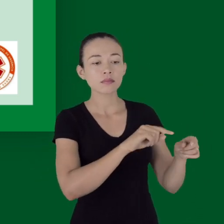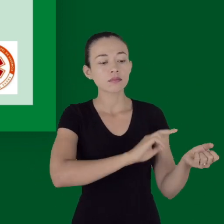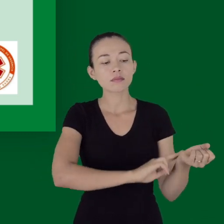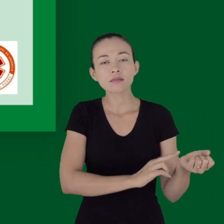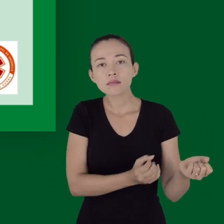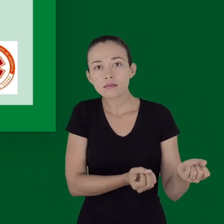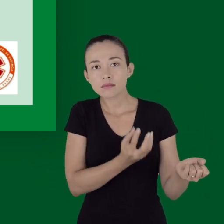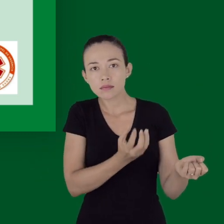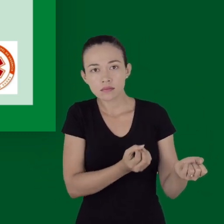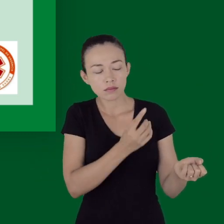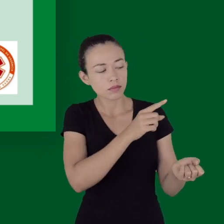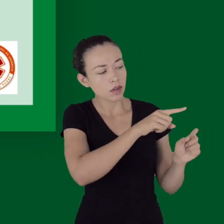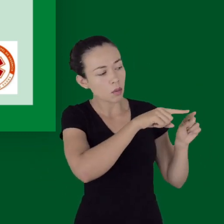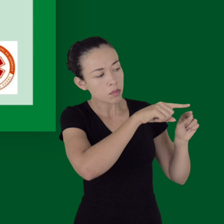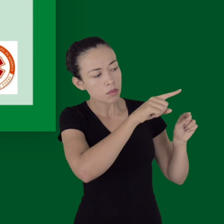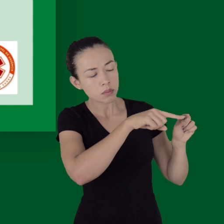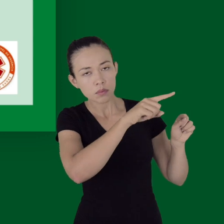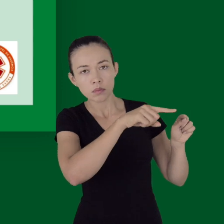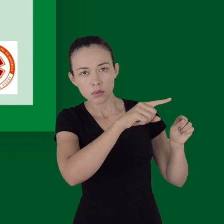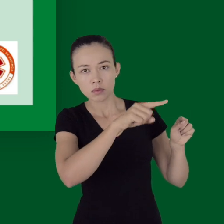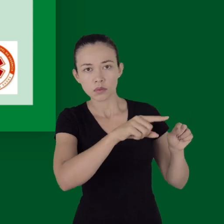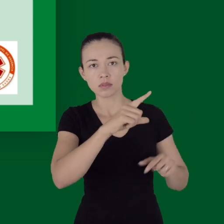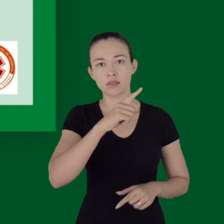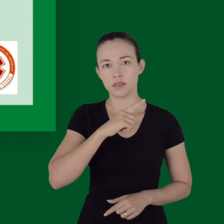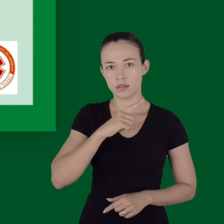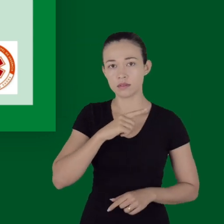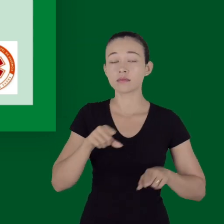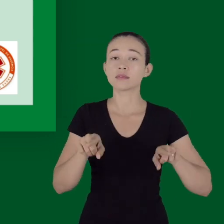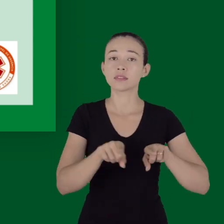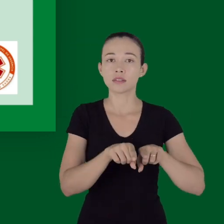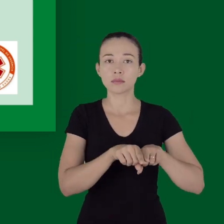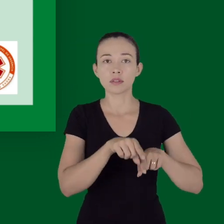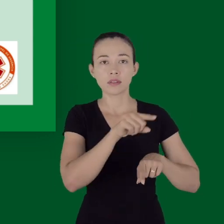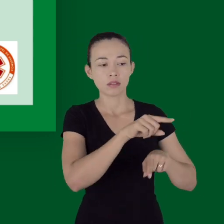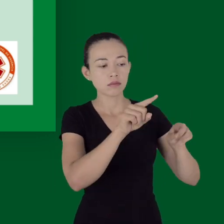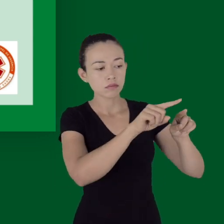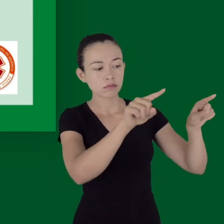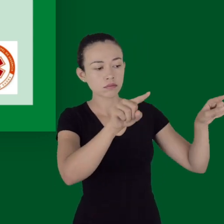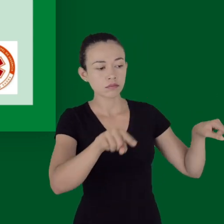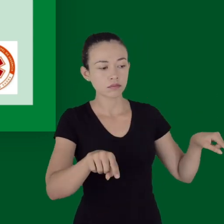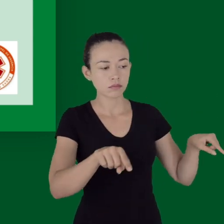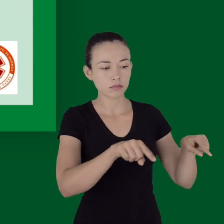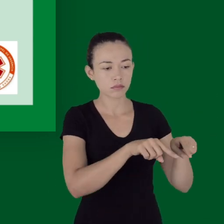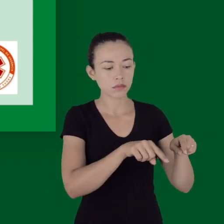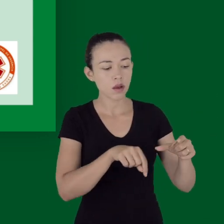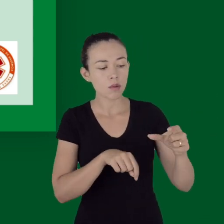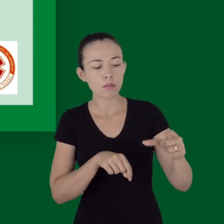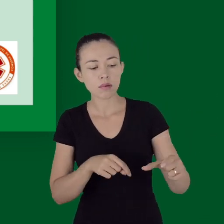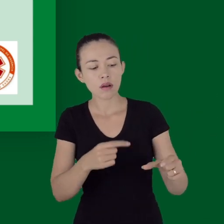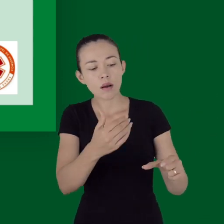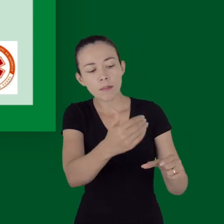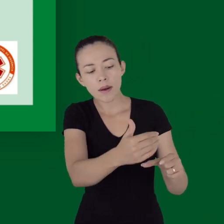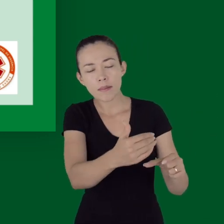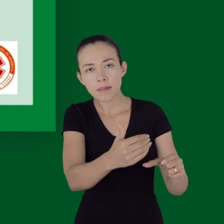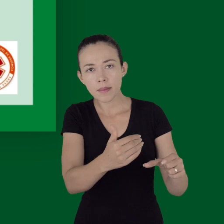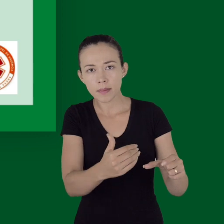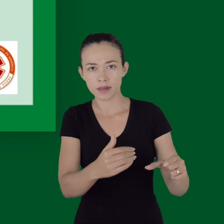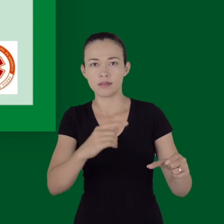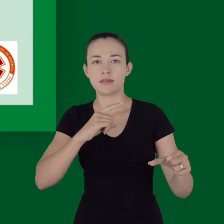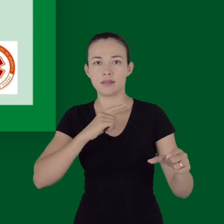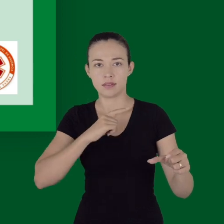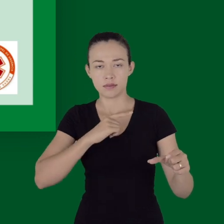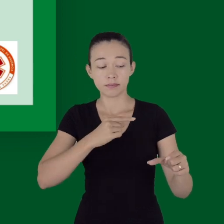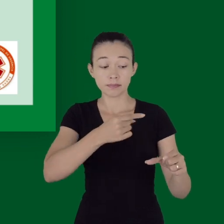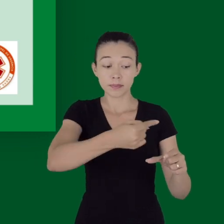que o doente tem no monitor e todo o aparelho desfibrilador possui todos os comandos de marca-passo transcutâneo no